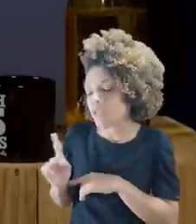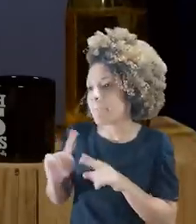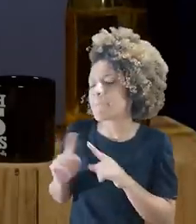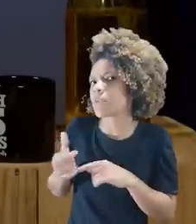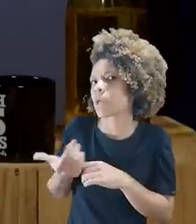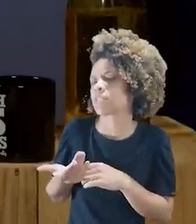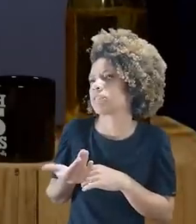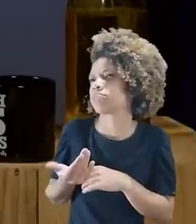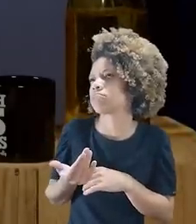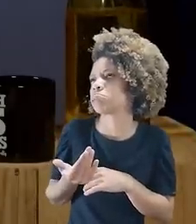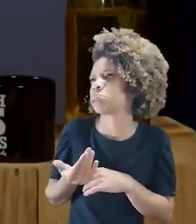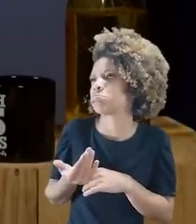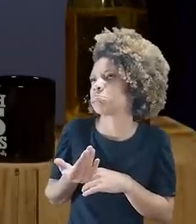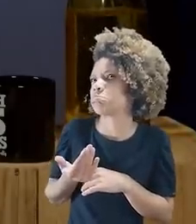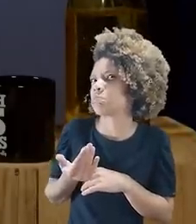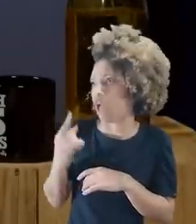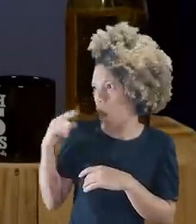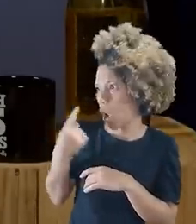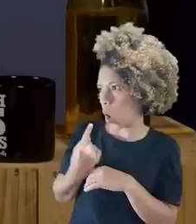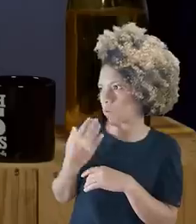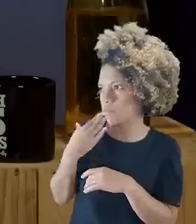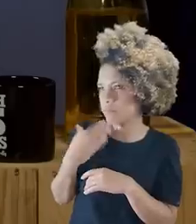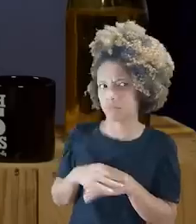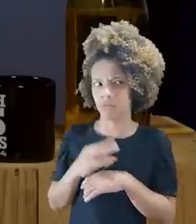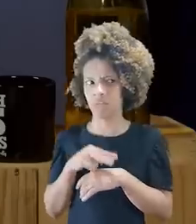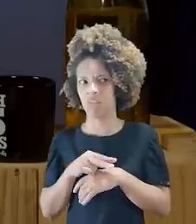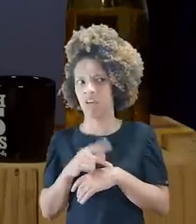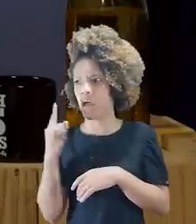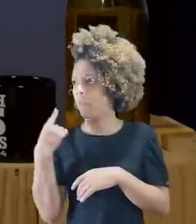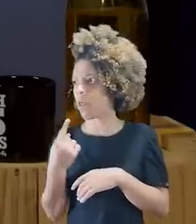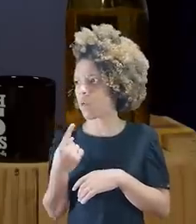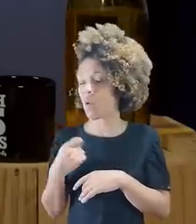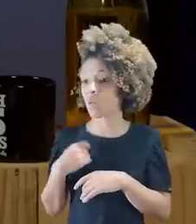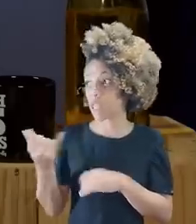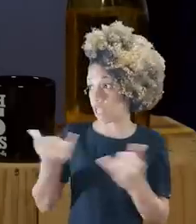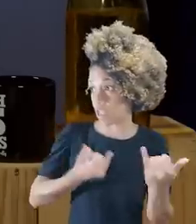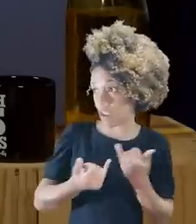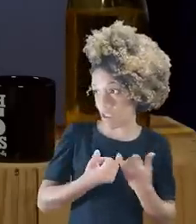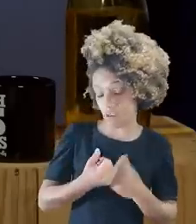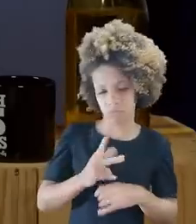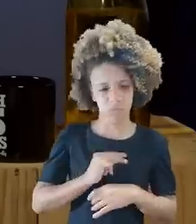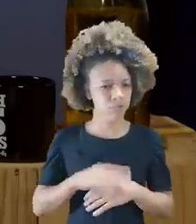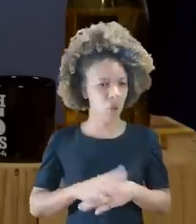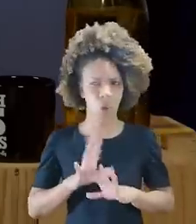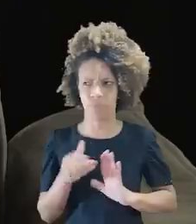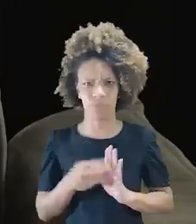quase assim é louca o povo fala não é maluca o que eu ouvi disso não completamente